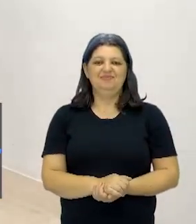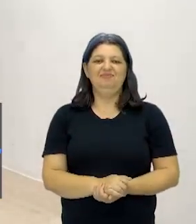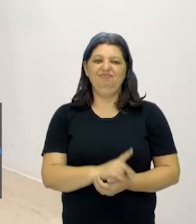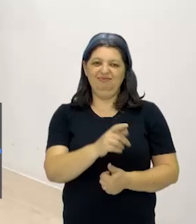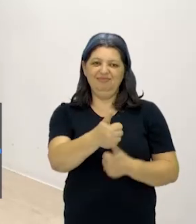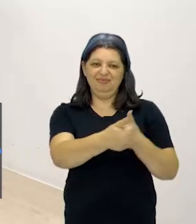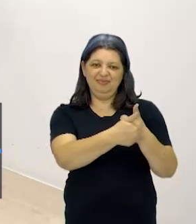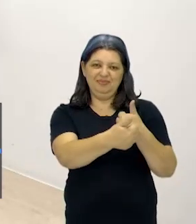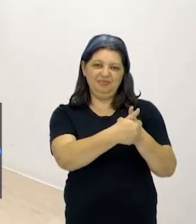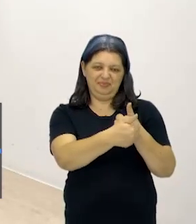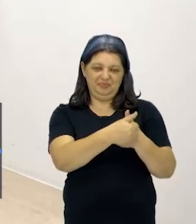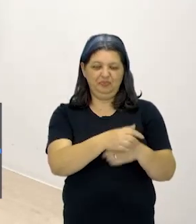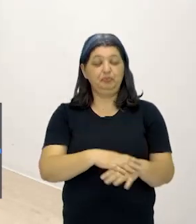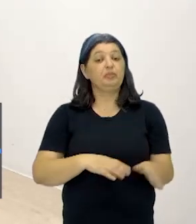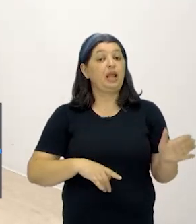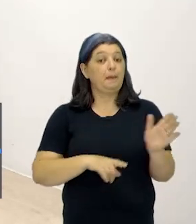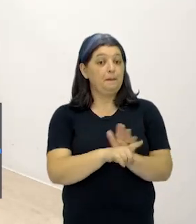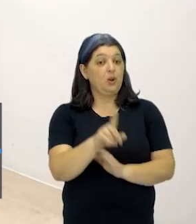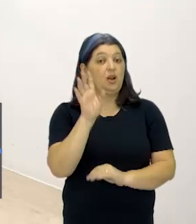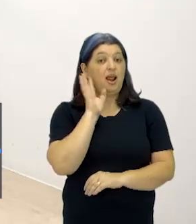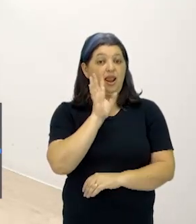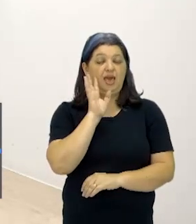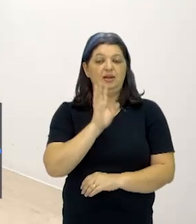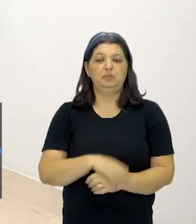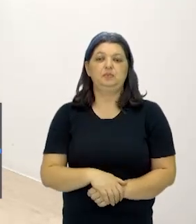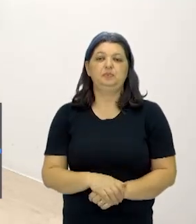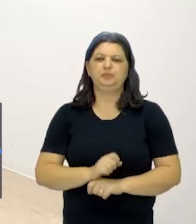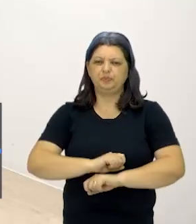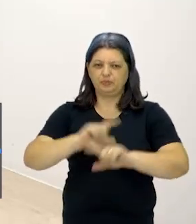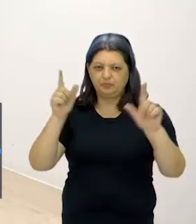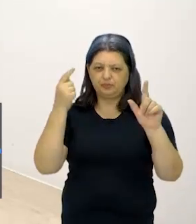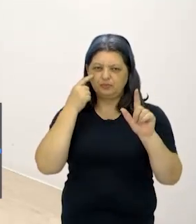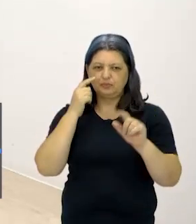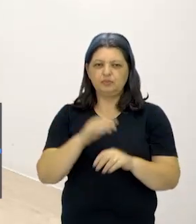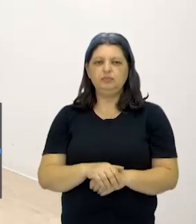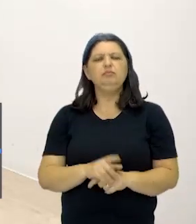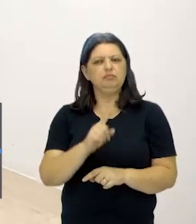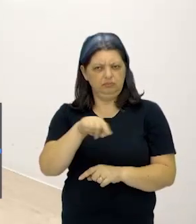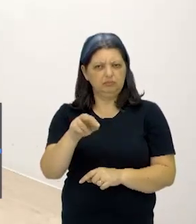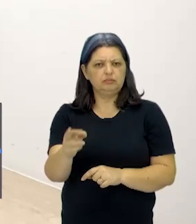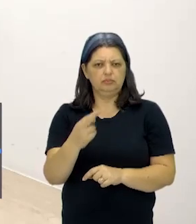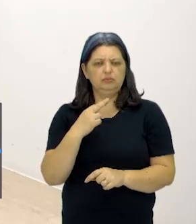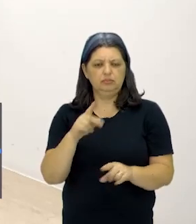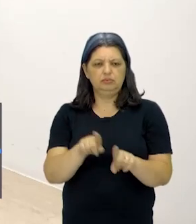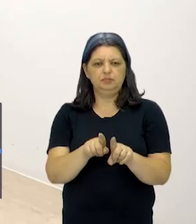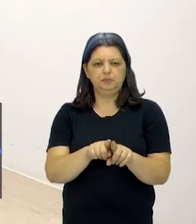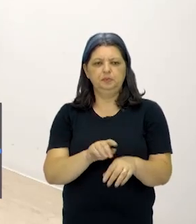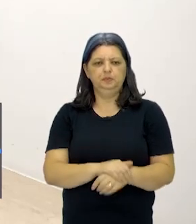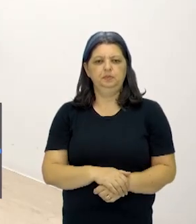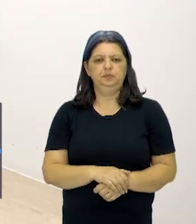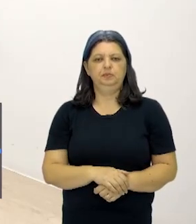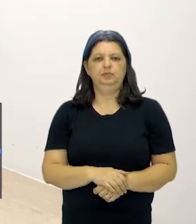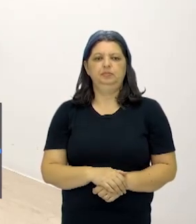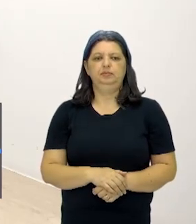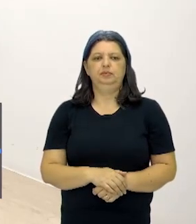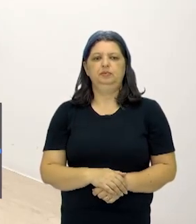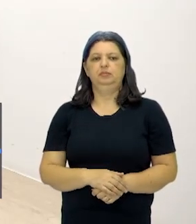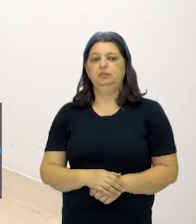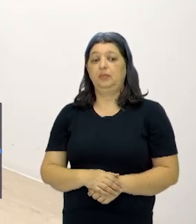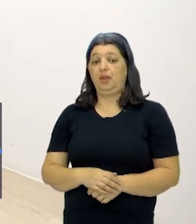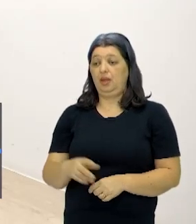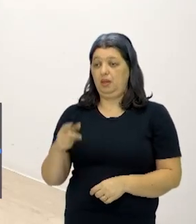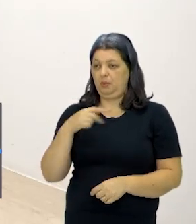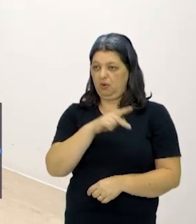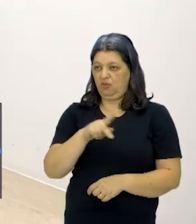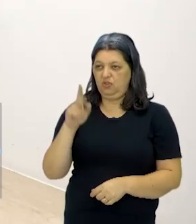agora para falar com você, fazer uma pergunta bem bacana. Está na tela, mas é para ti, né? Para você. Vocês podem responder também, mas é para a professora Tayana conversar comigo.